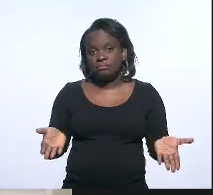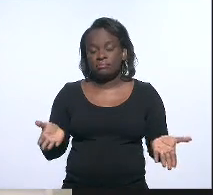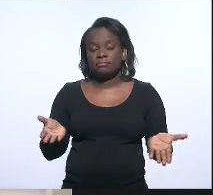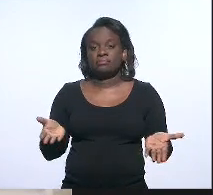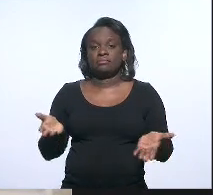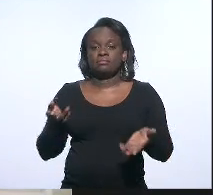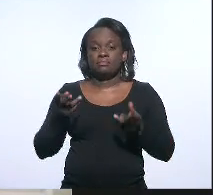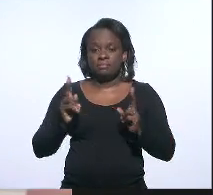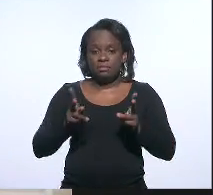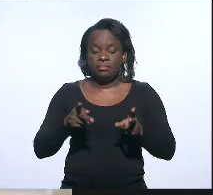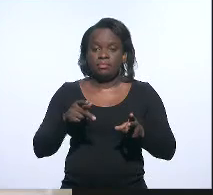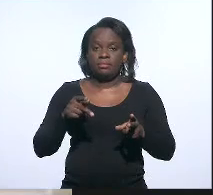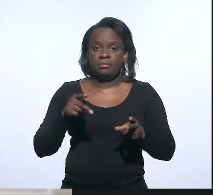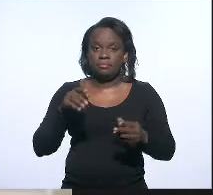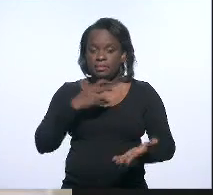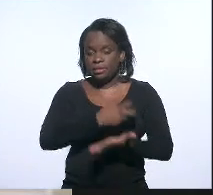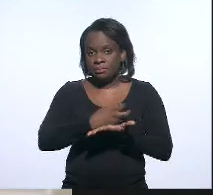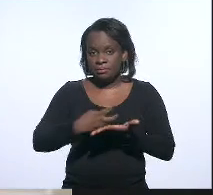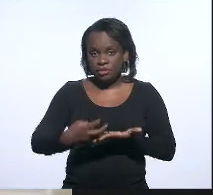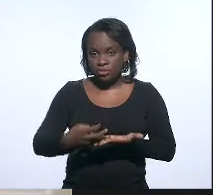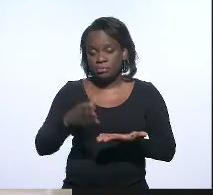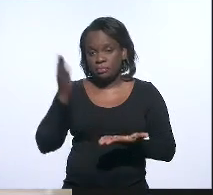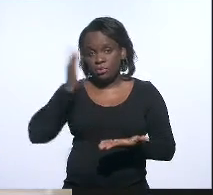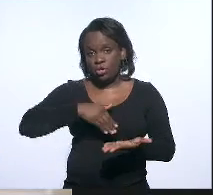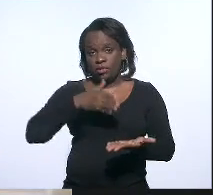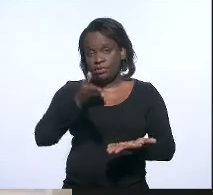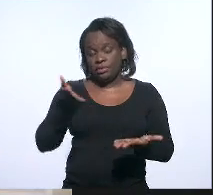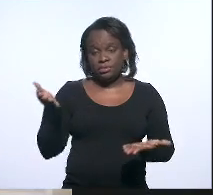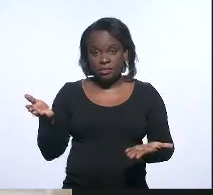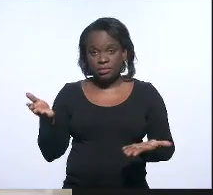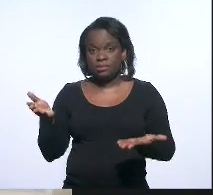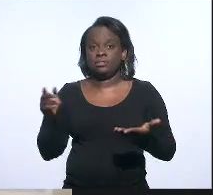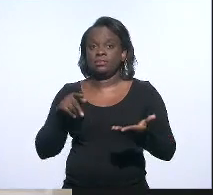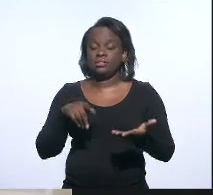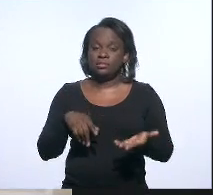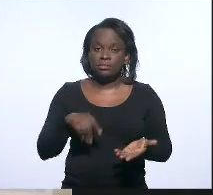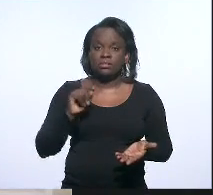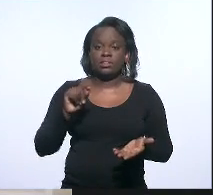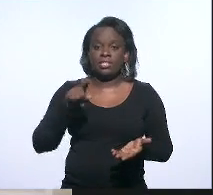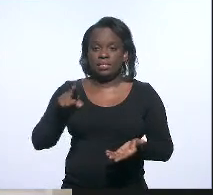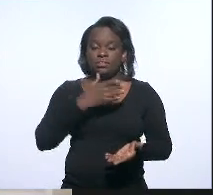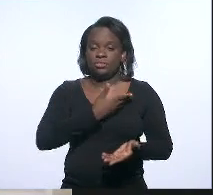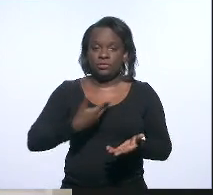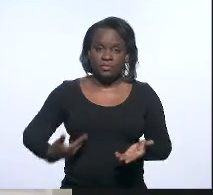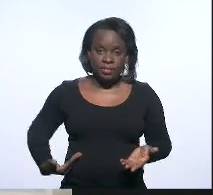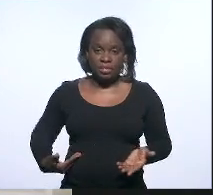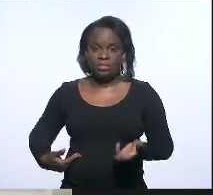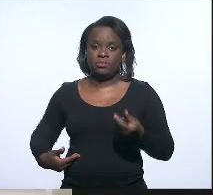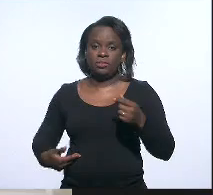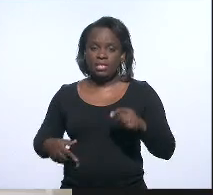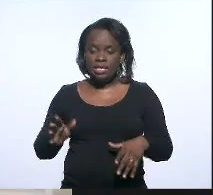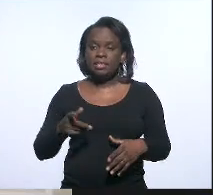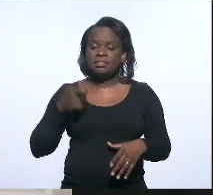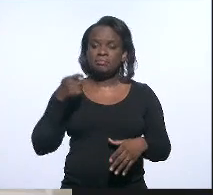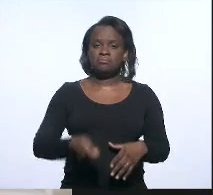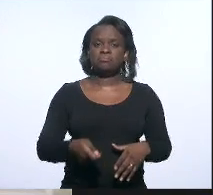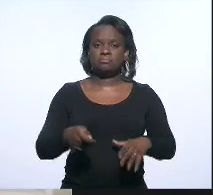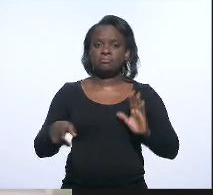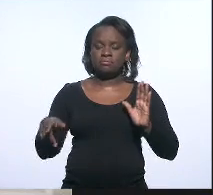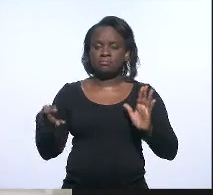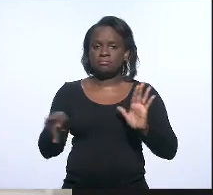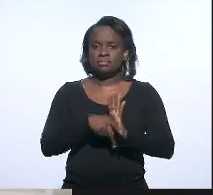o próprio processo de impeachment demonstra para a gente o quanto que esse governo se consolida como